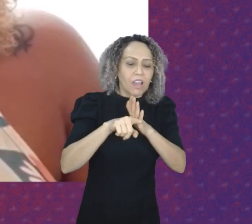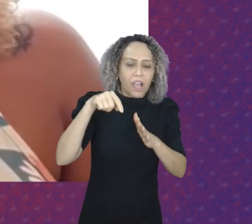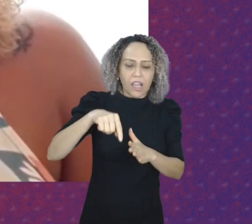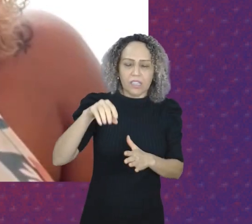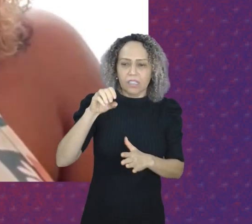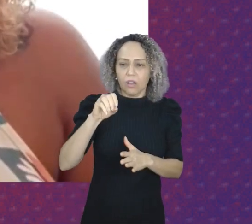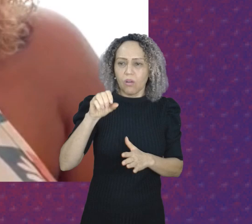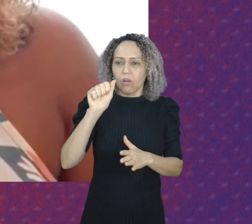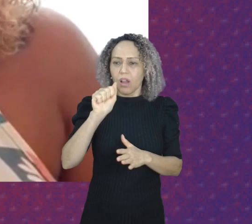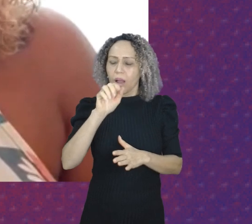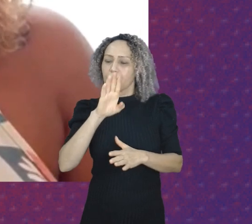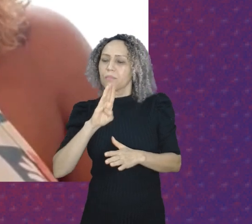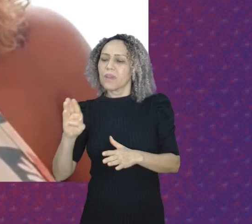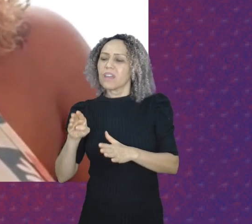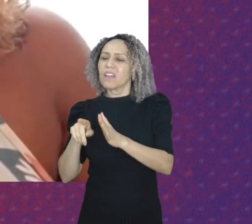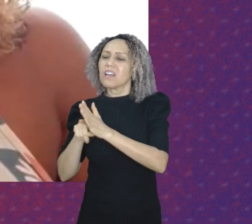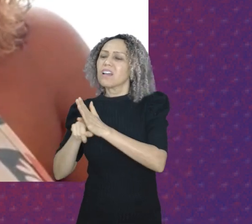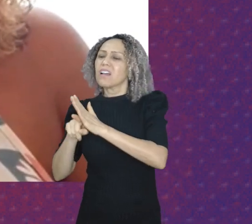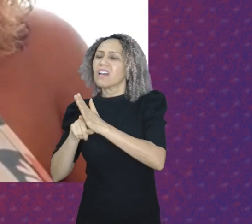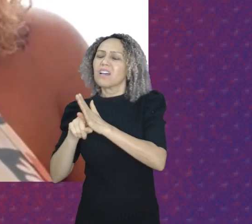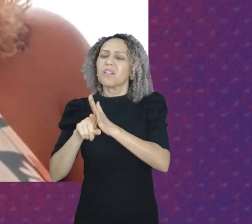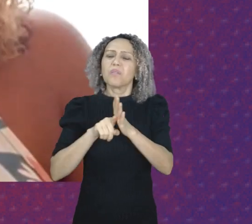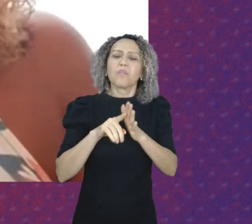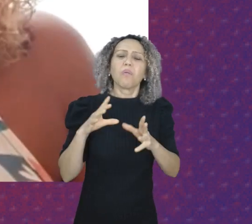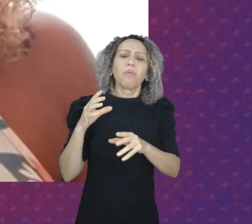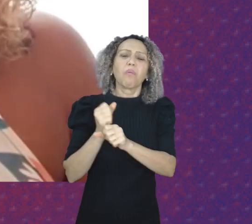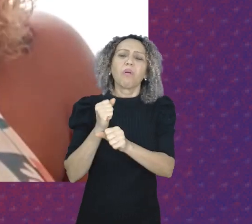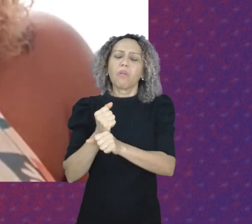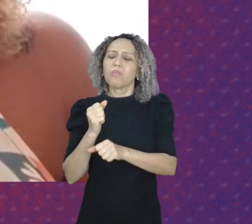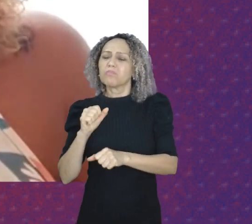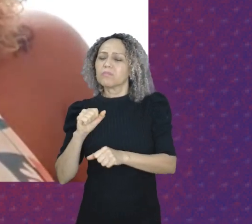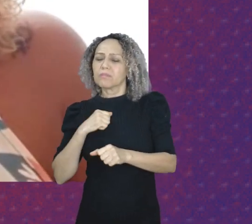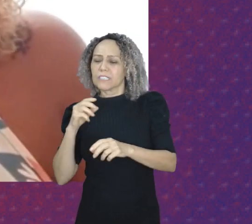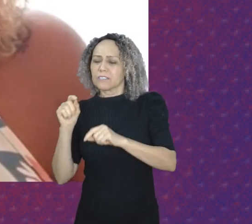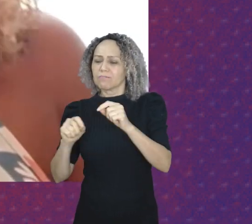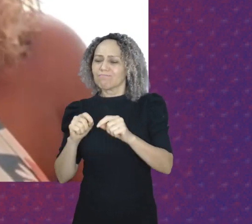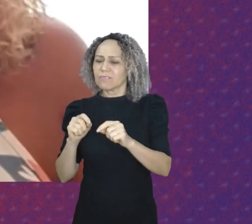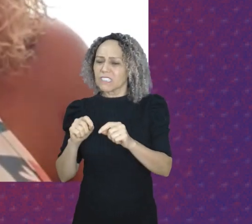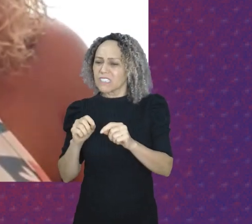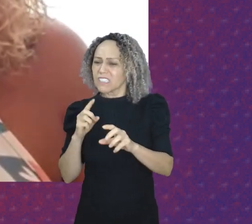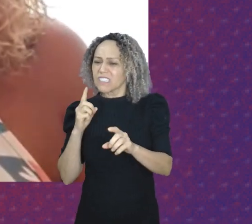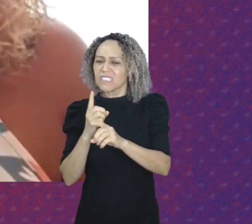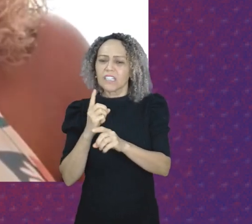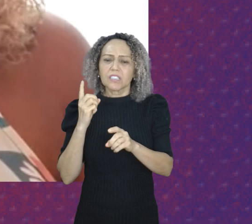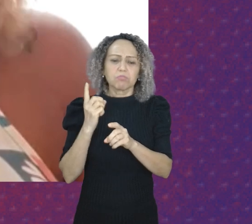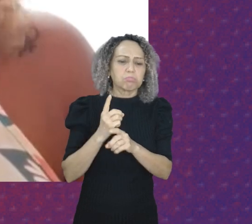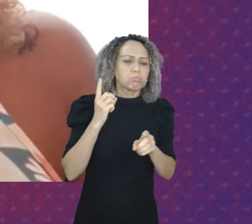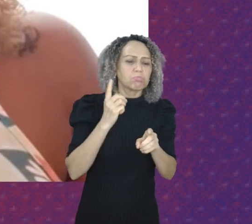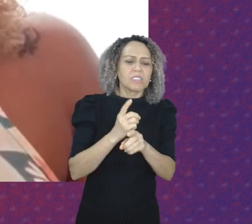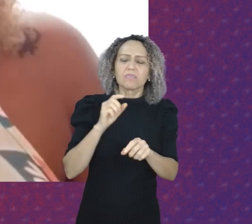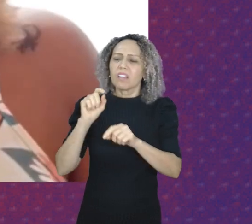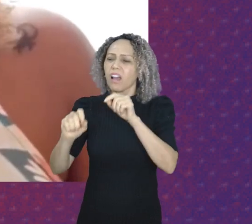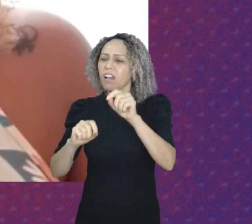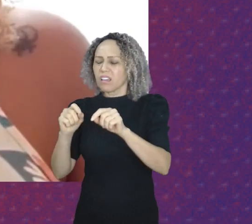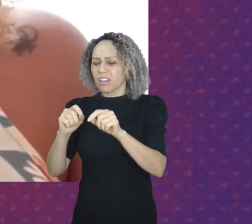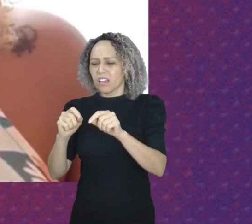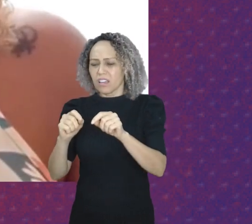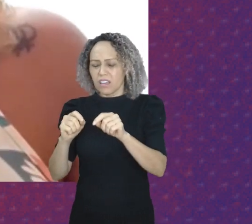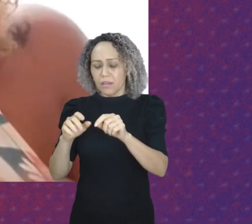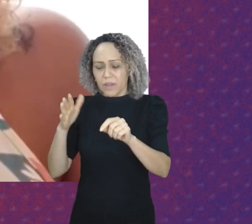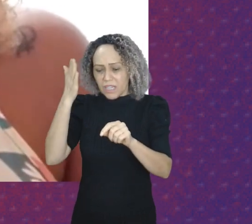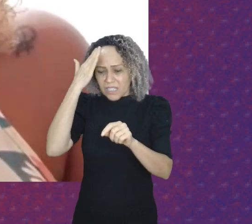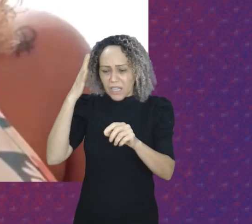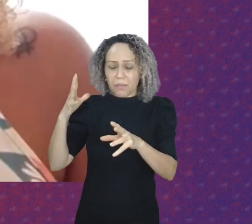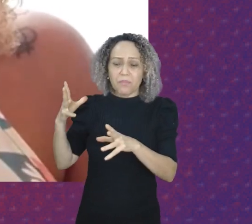porque ainda não temos esse mapeamento de violação e de violências para as mulheres LGBTs